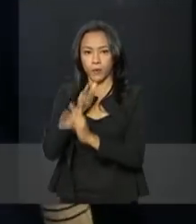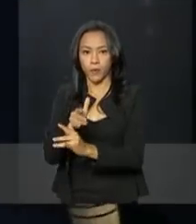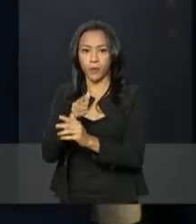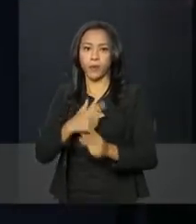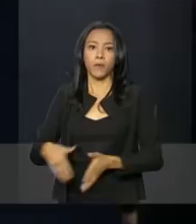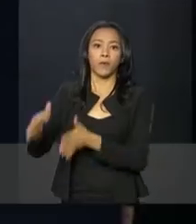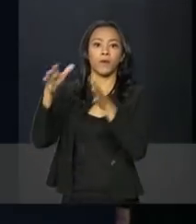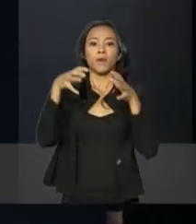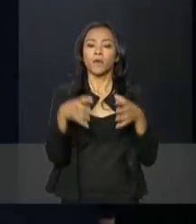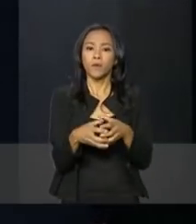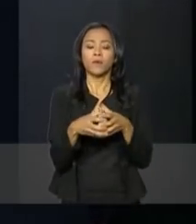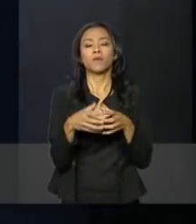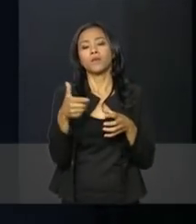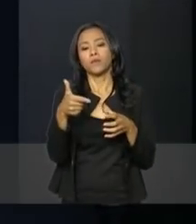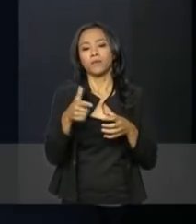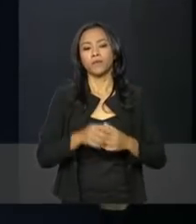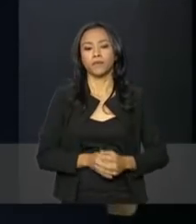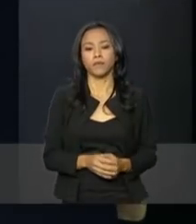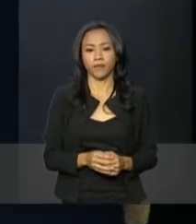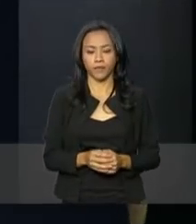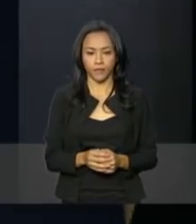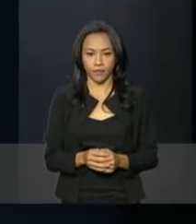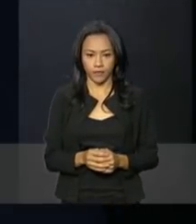Moraes Antas,